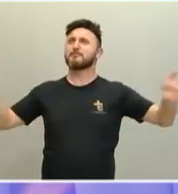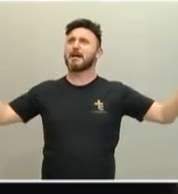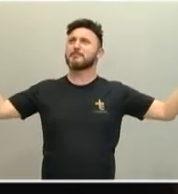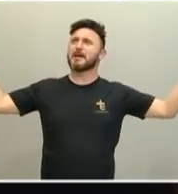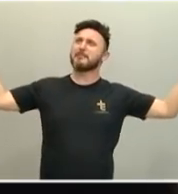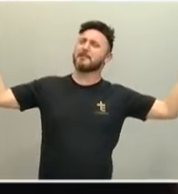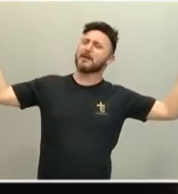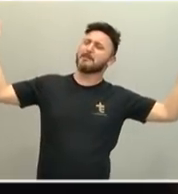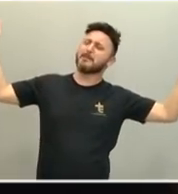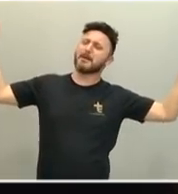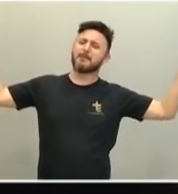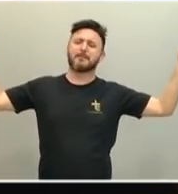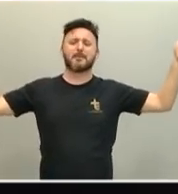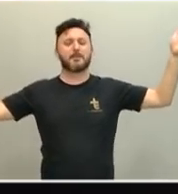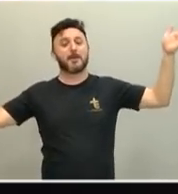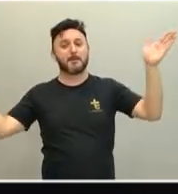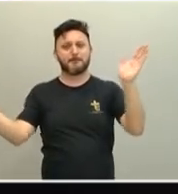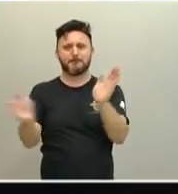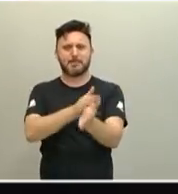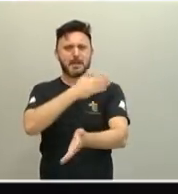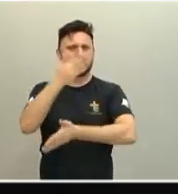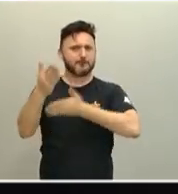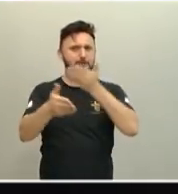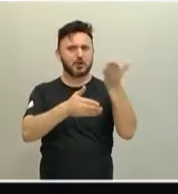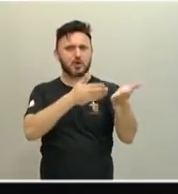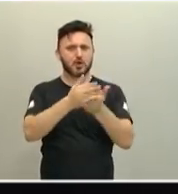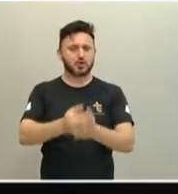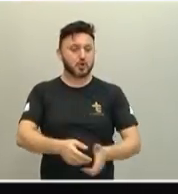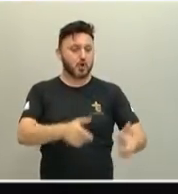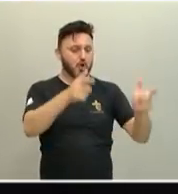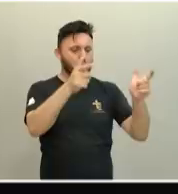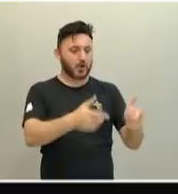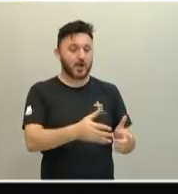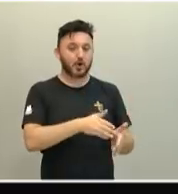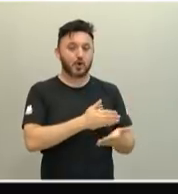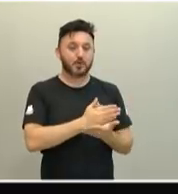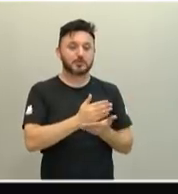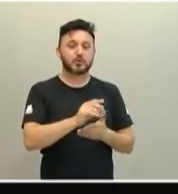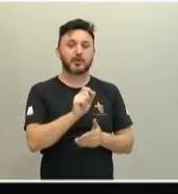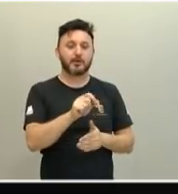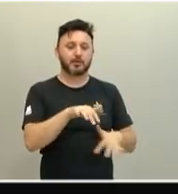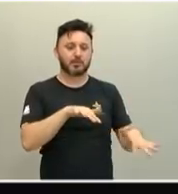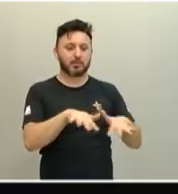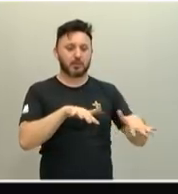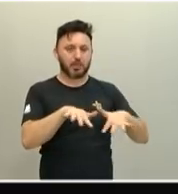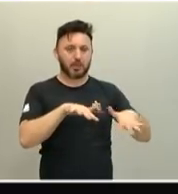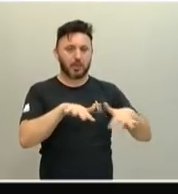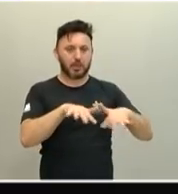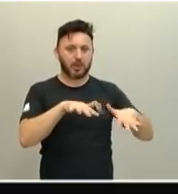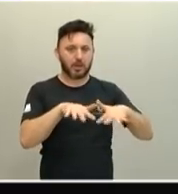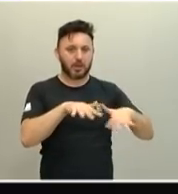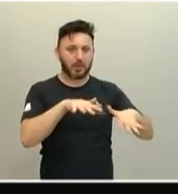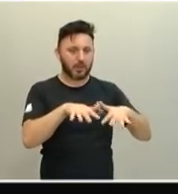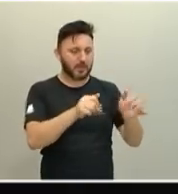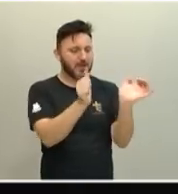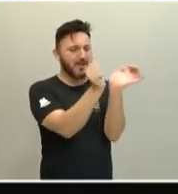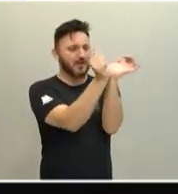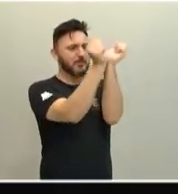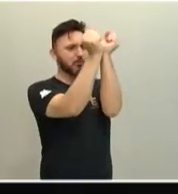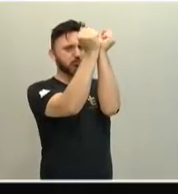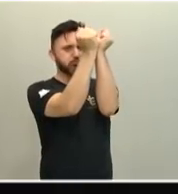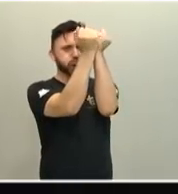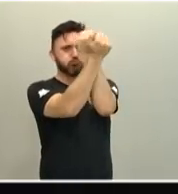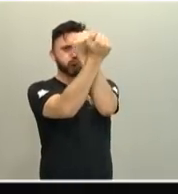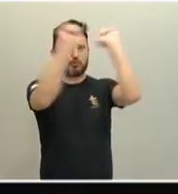tão maravilhoso, foi tão poderoso, que o lugar começou a tremer, as algemas se abriram, as cadeias se abriram, e eles foram libertos naquela noite. Inclusive